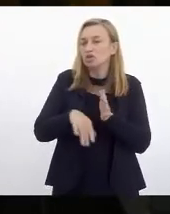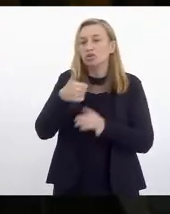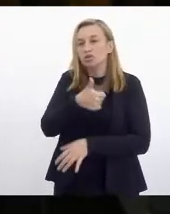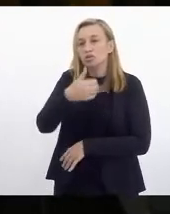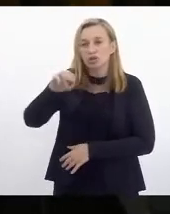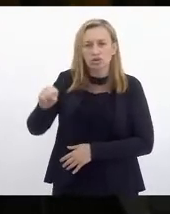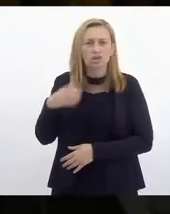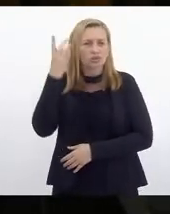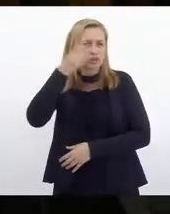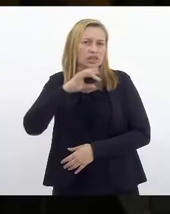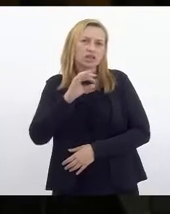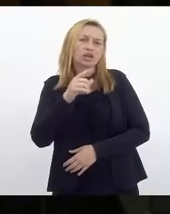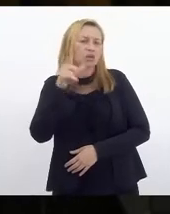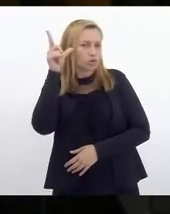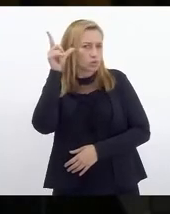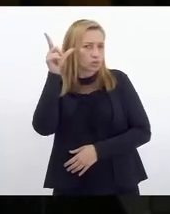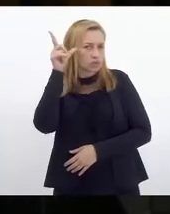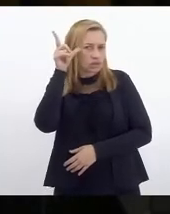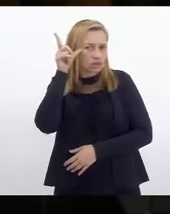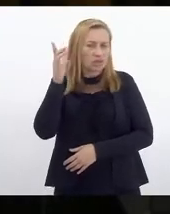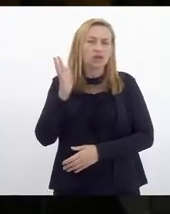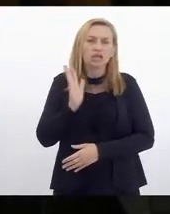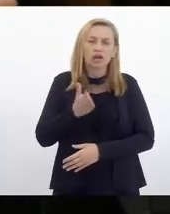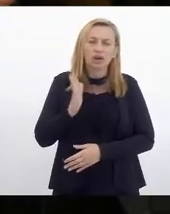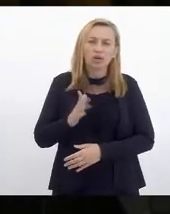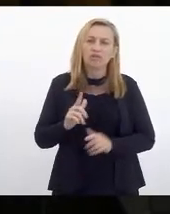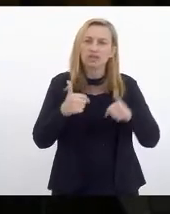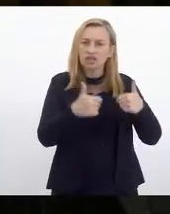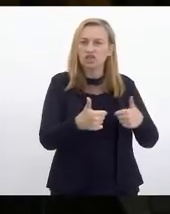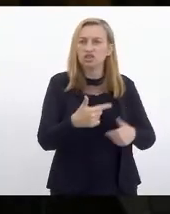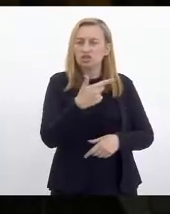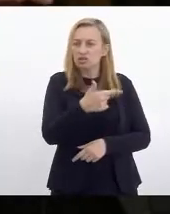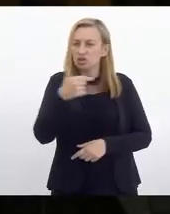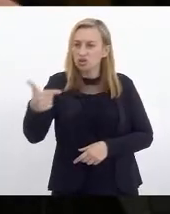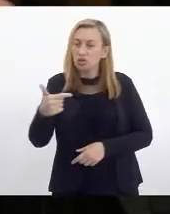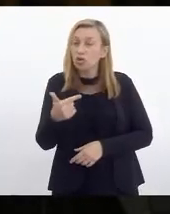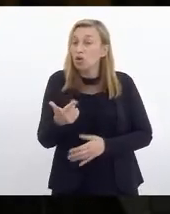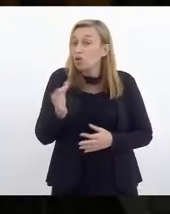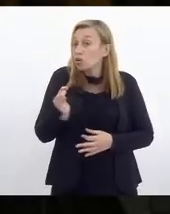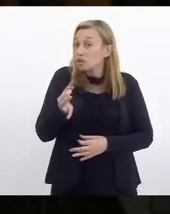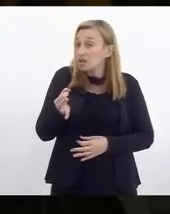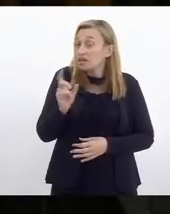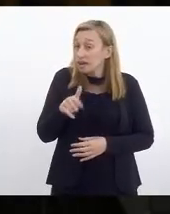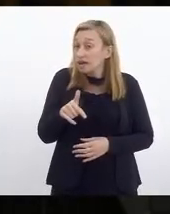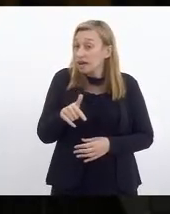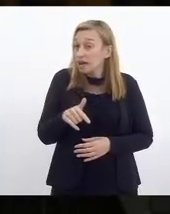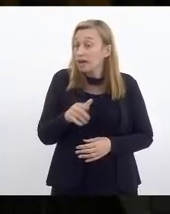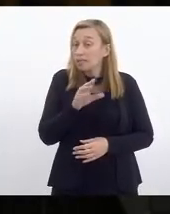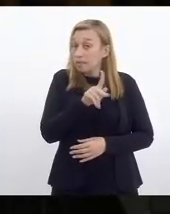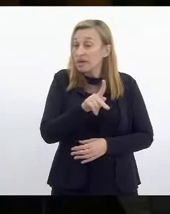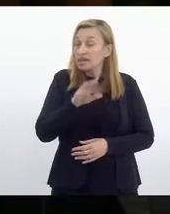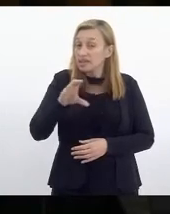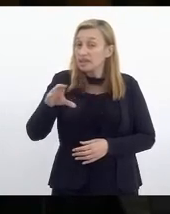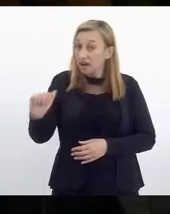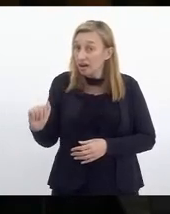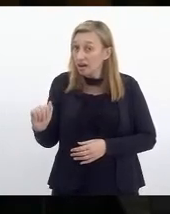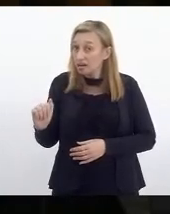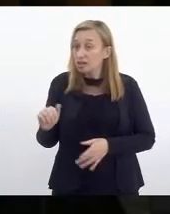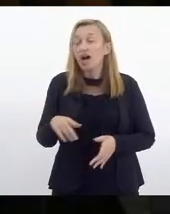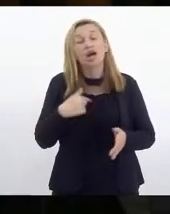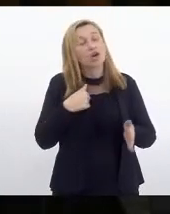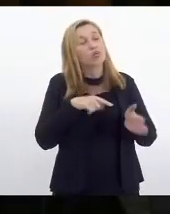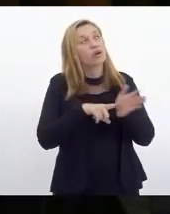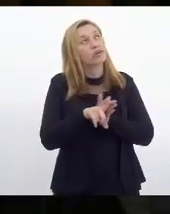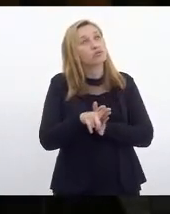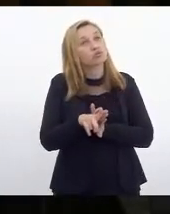deputada Lucinha, e ele vai ser aplicado em 22, o mínimo que pode fazer é aplicar o IPCA. Aí eu pergunto